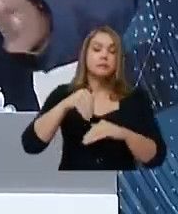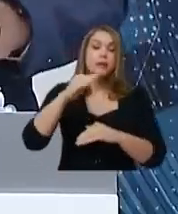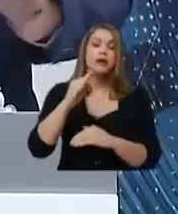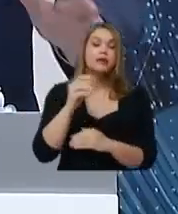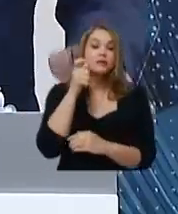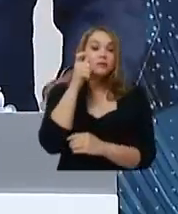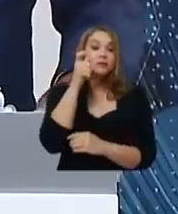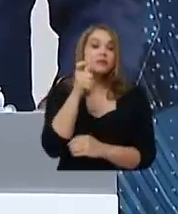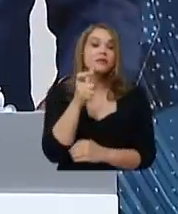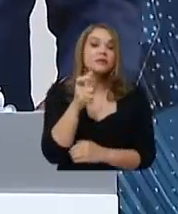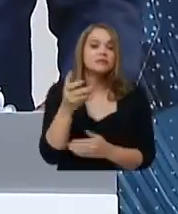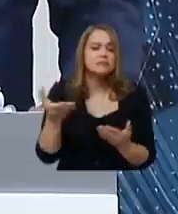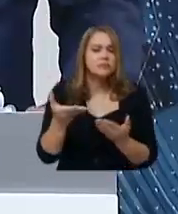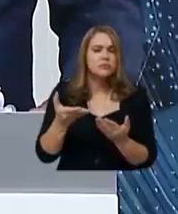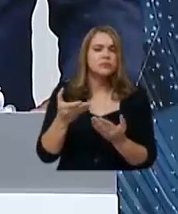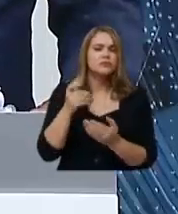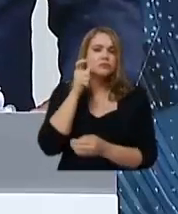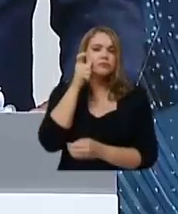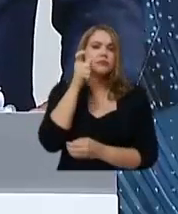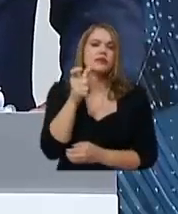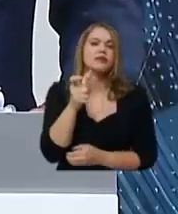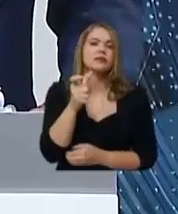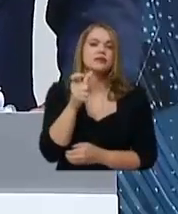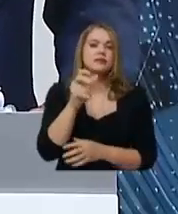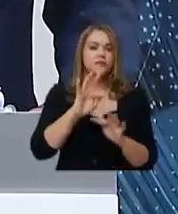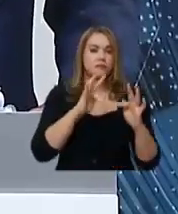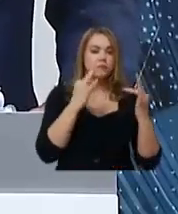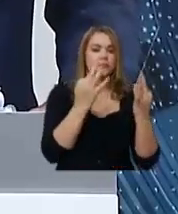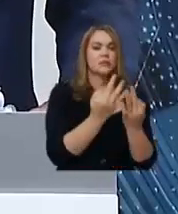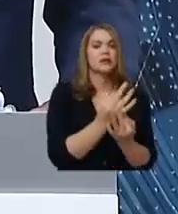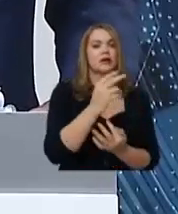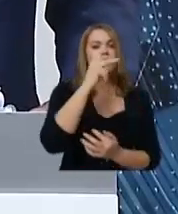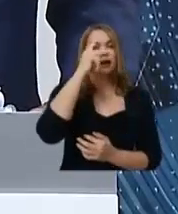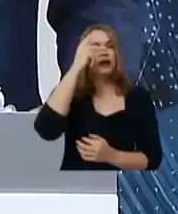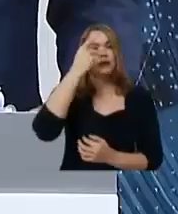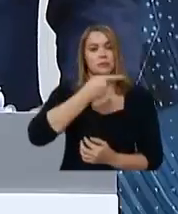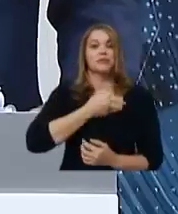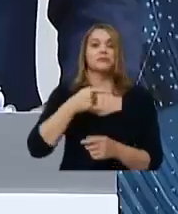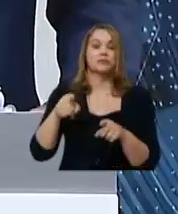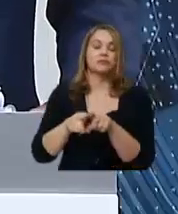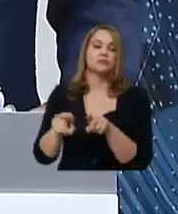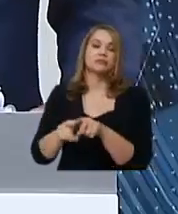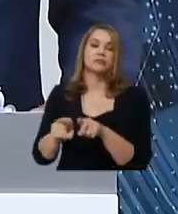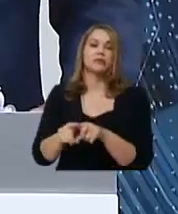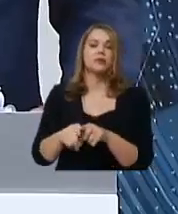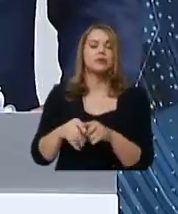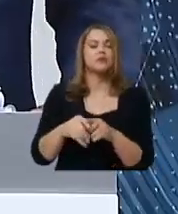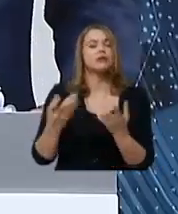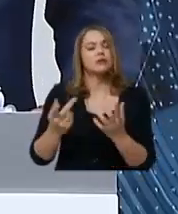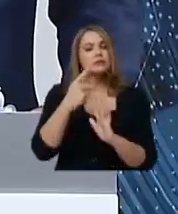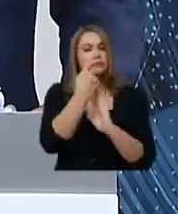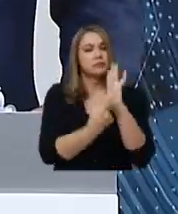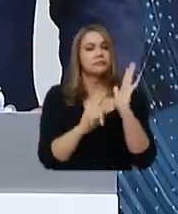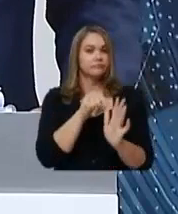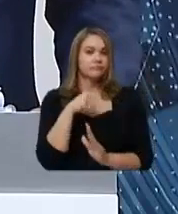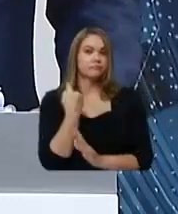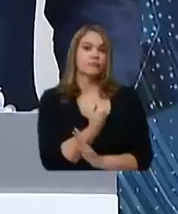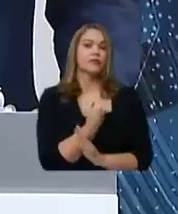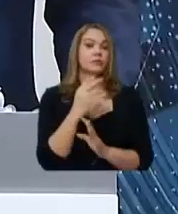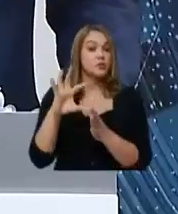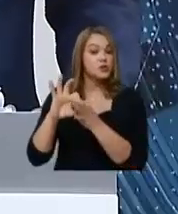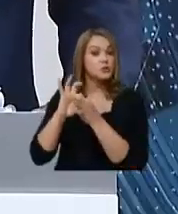hoje interesses familiares e pessoais esse é o nosso projeto e por isso nós estamos unidos